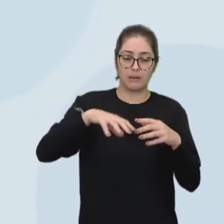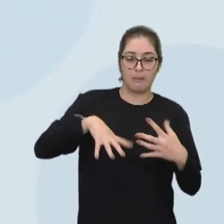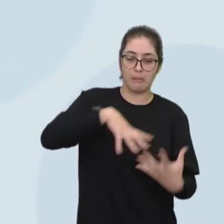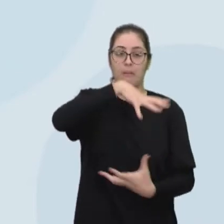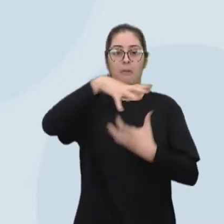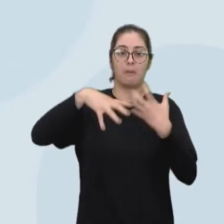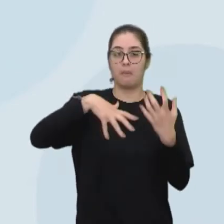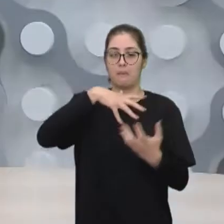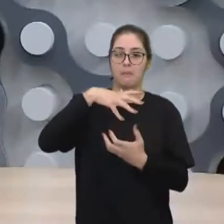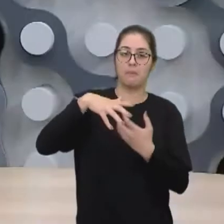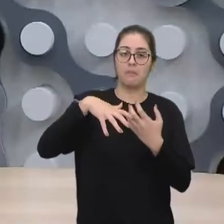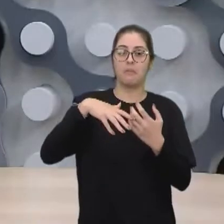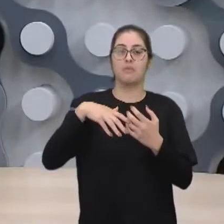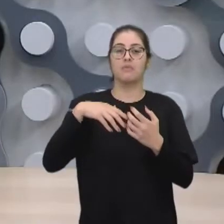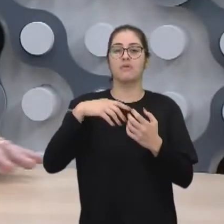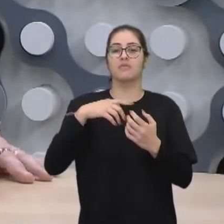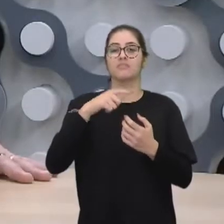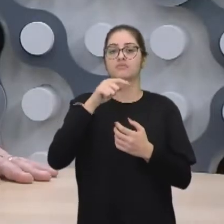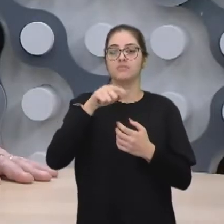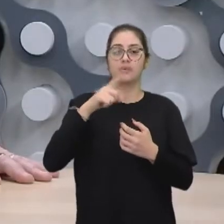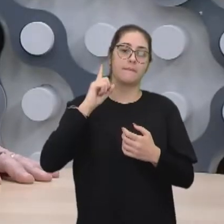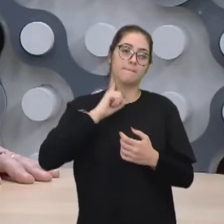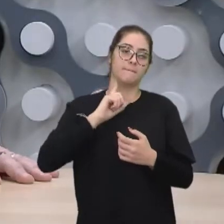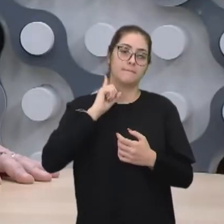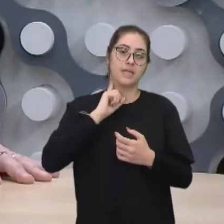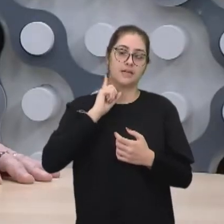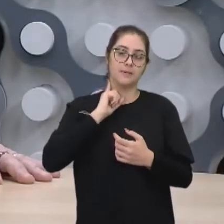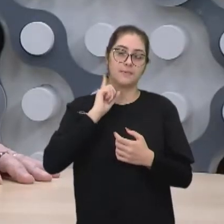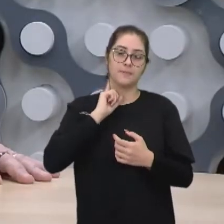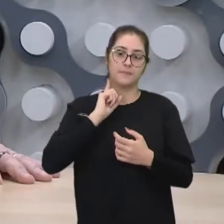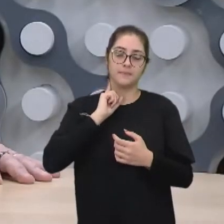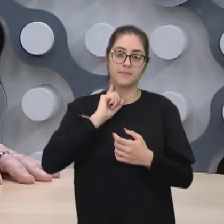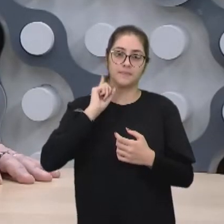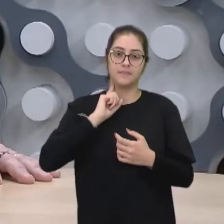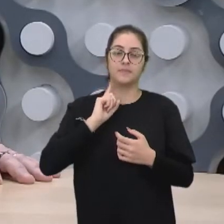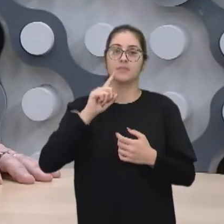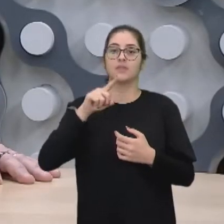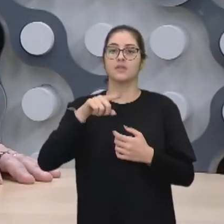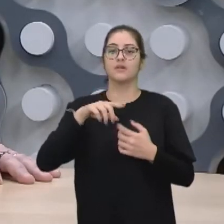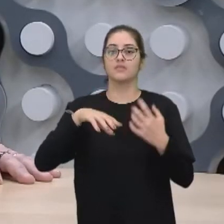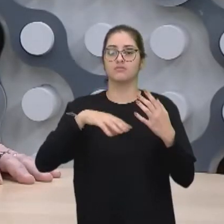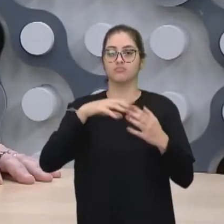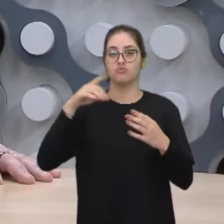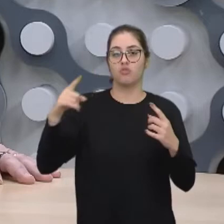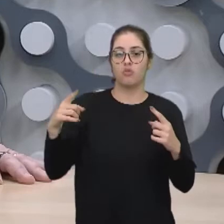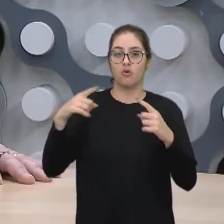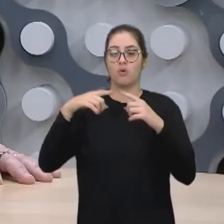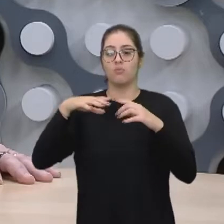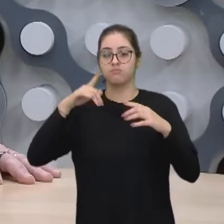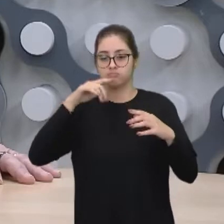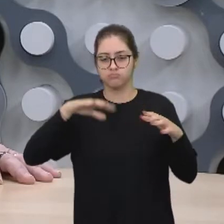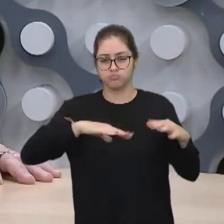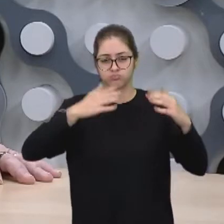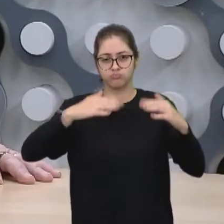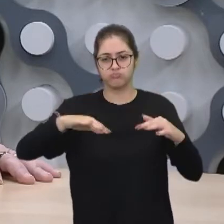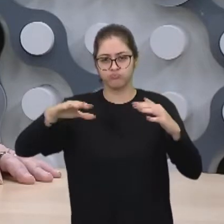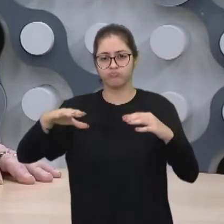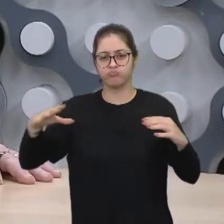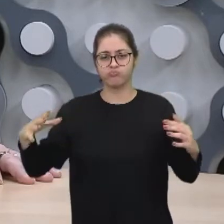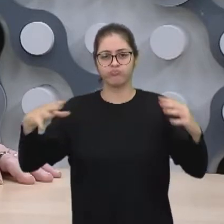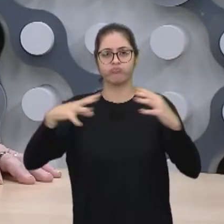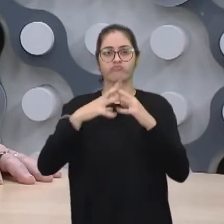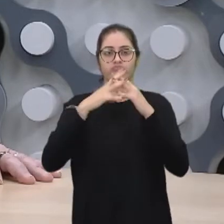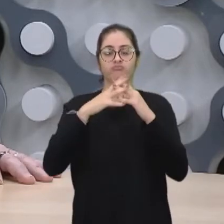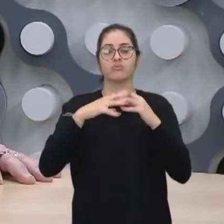de reservas minerais na região de Minas Gerais, que chegou até o Oceano Atlântico. Então, o exemplo que eu trago aqui na